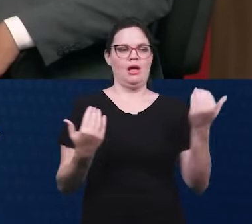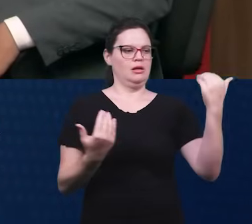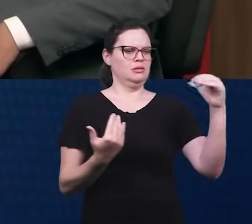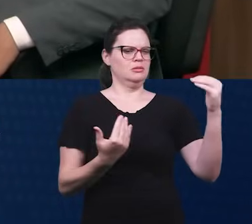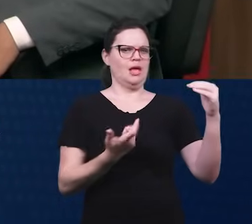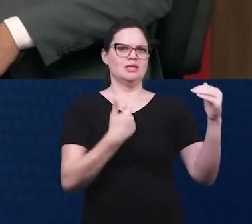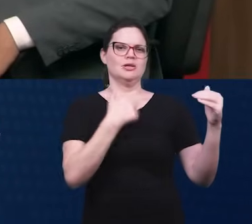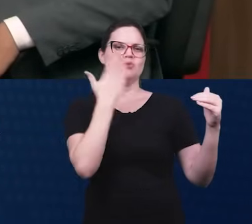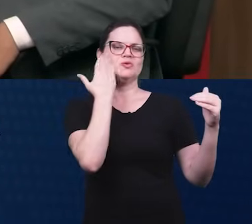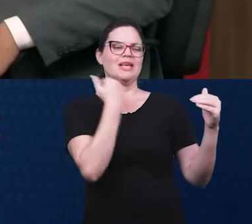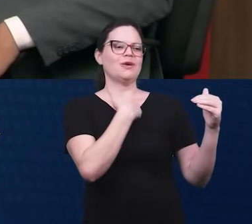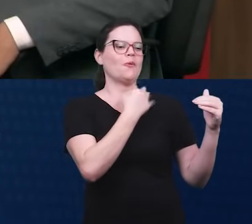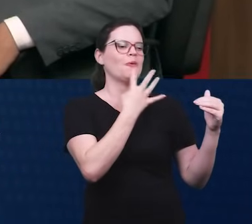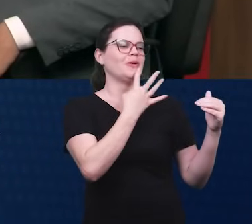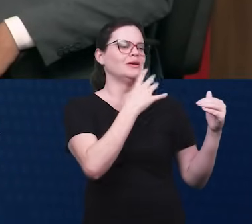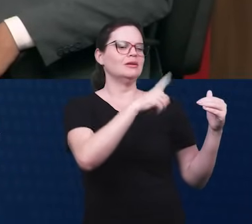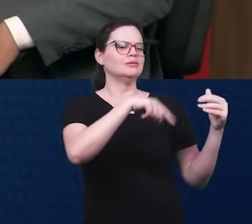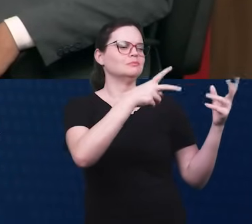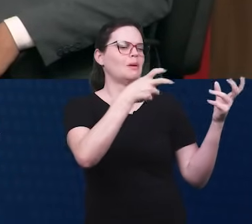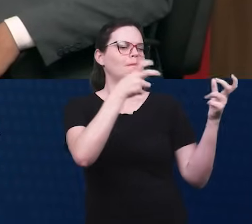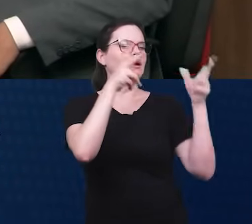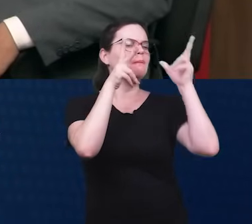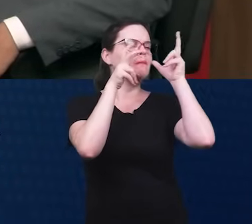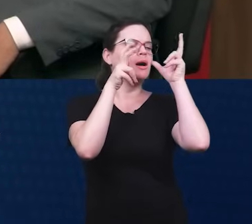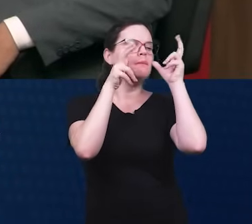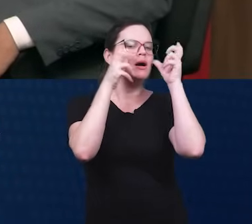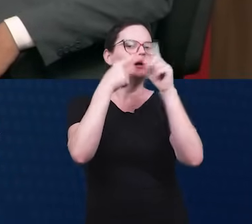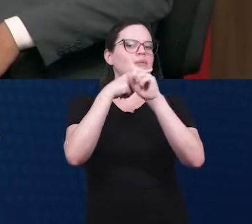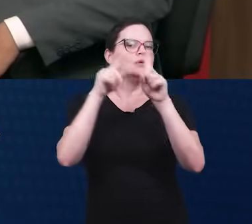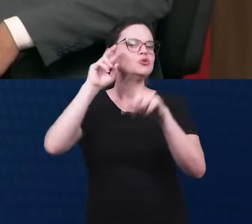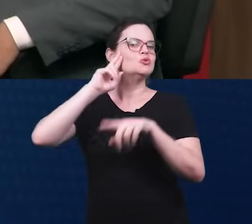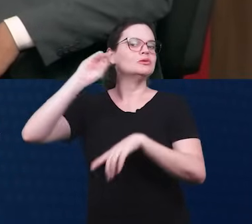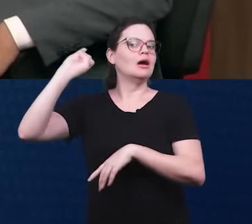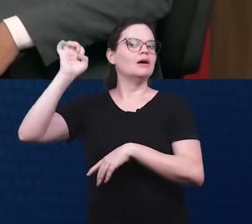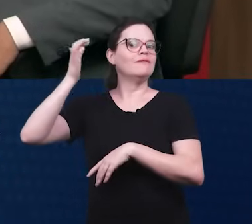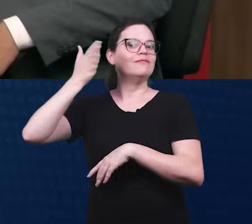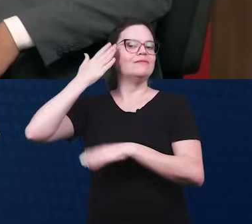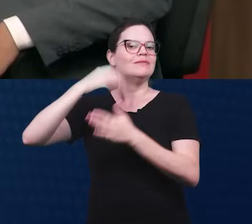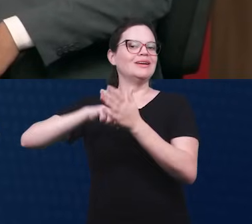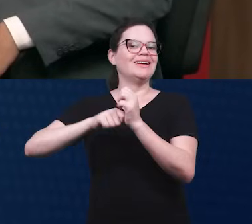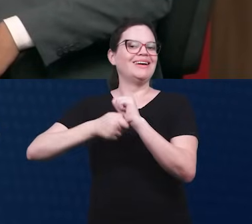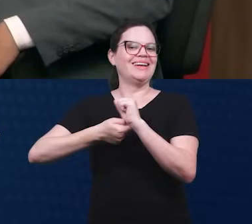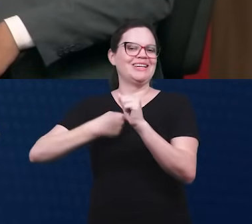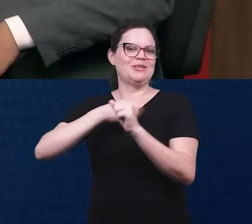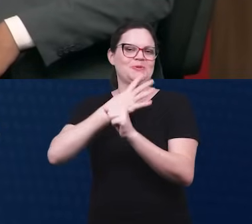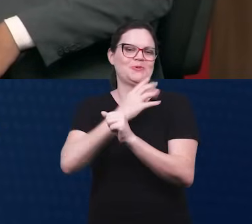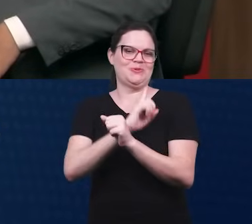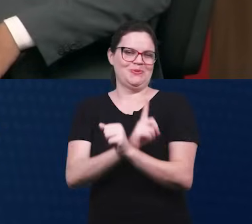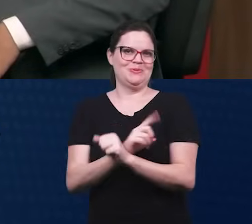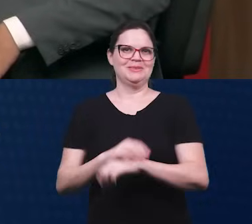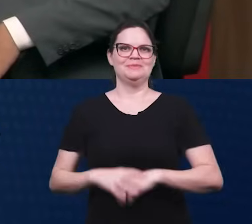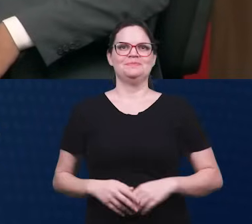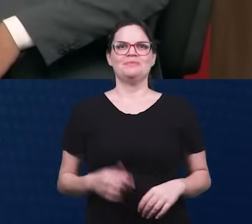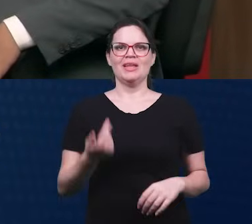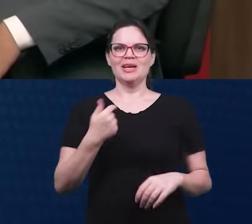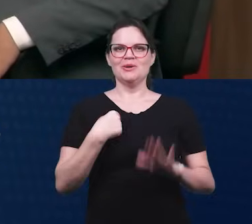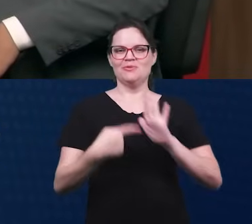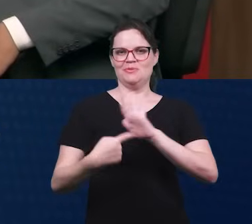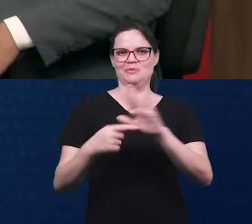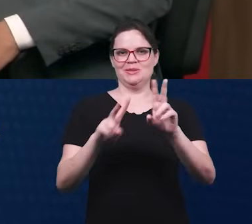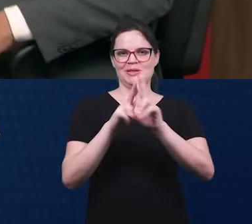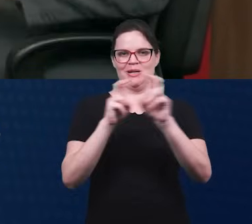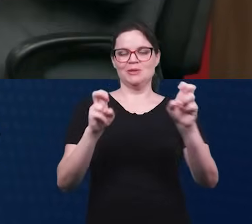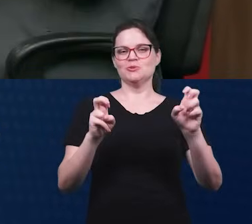conhecido, mas o Senhor, pela sua misericórdia, tem revelado os seus mistérios. Eu queria só parafrasear o pastor Jadeuti aqui sobre trombetas